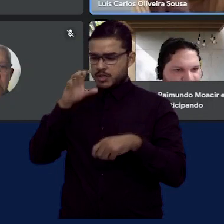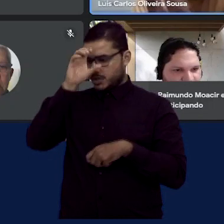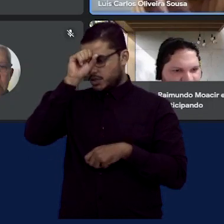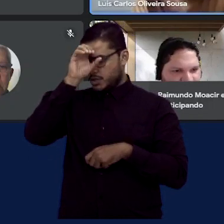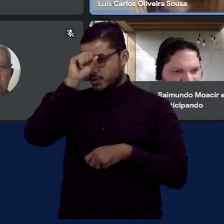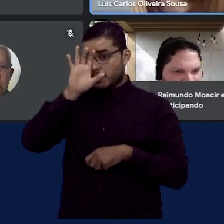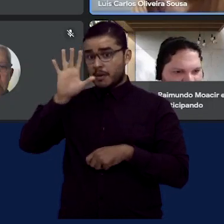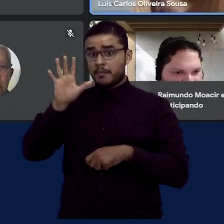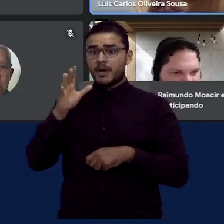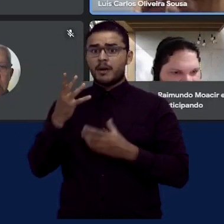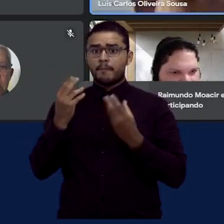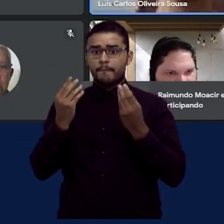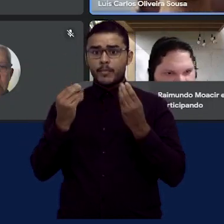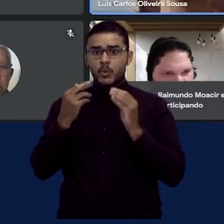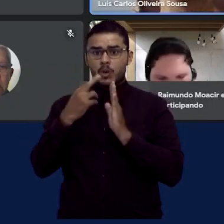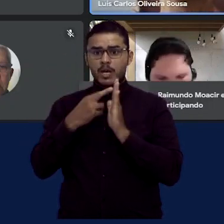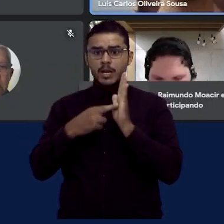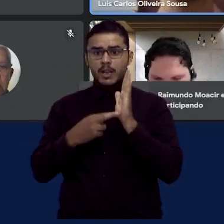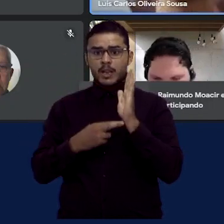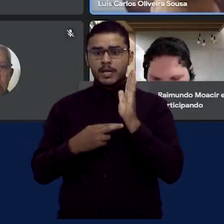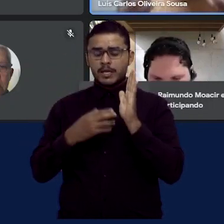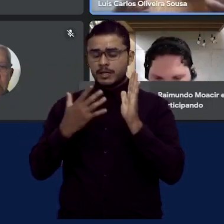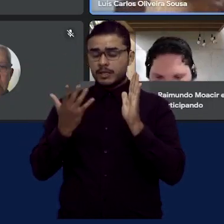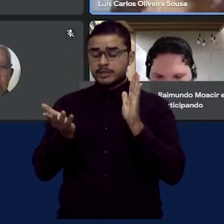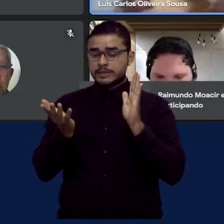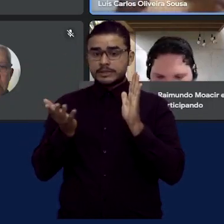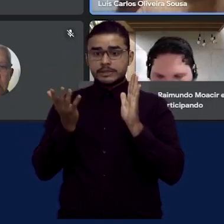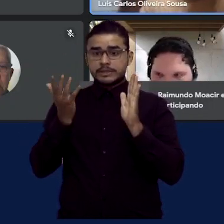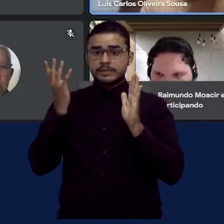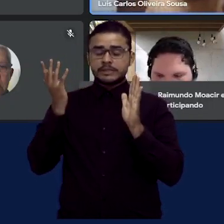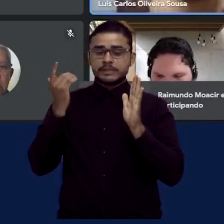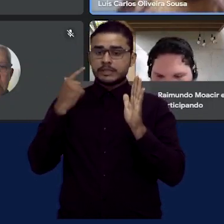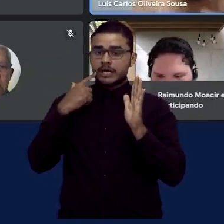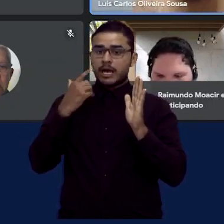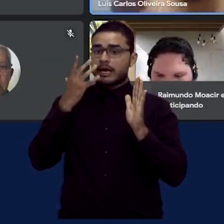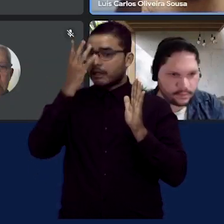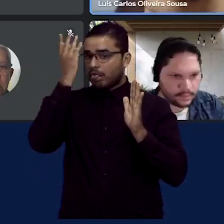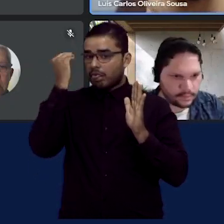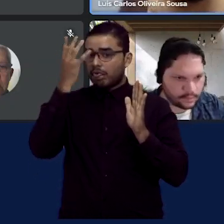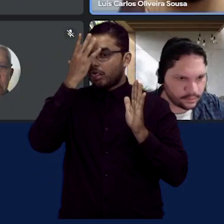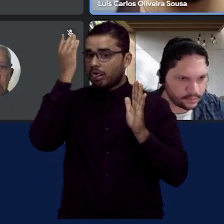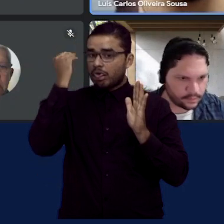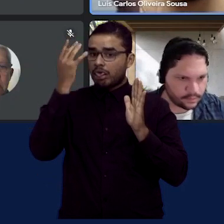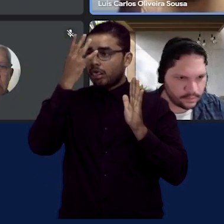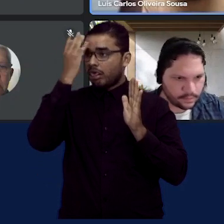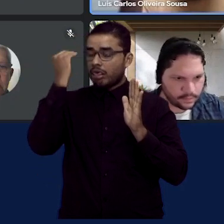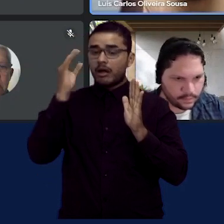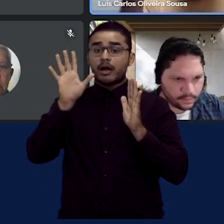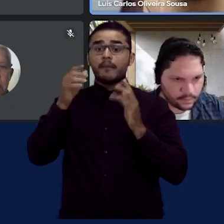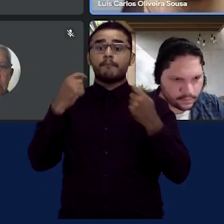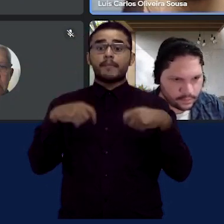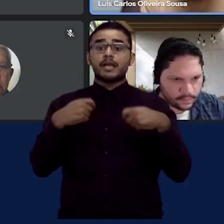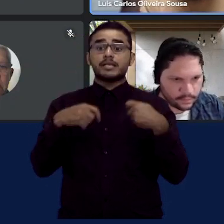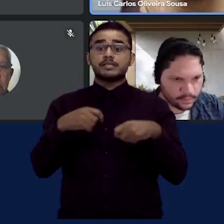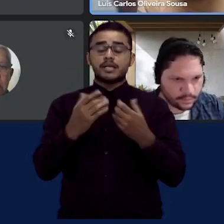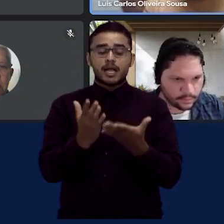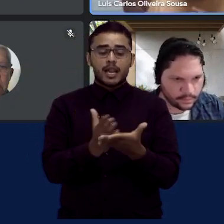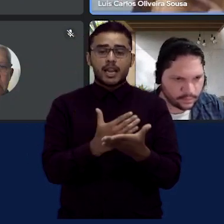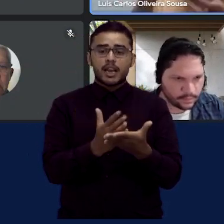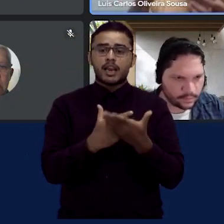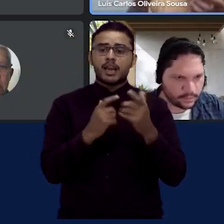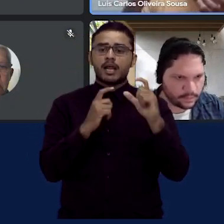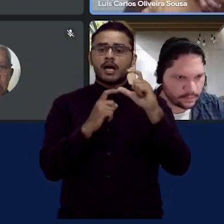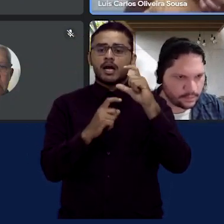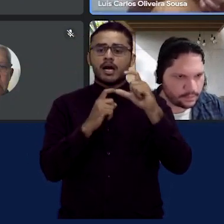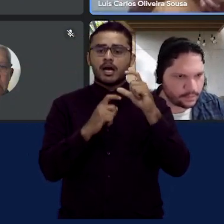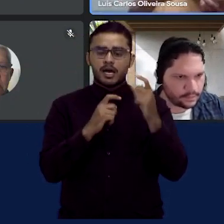um material à mão que pudesse ser imagético, né, que pudesse utilizar a imagem para que eles acessassem rápido as